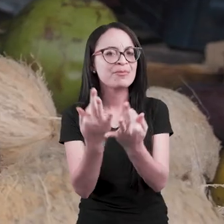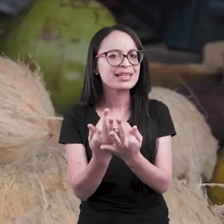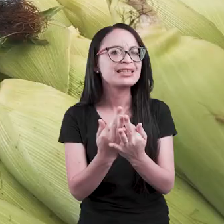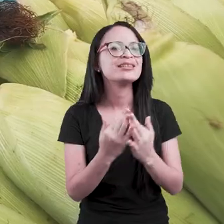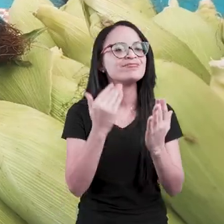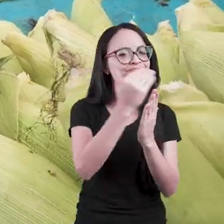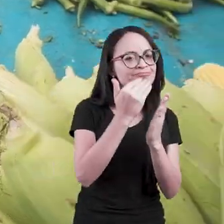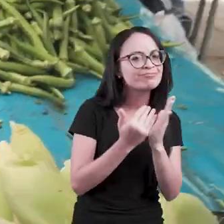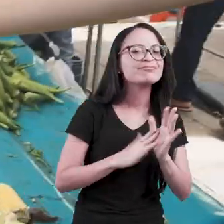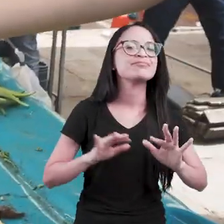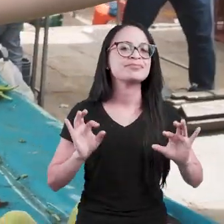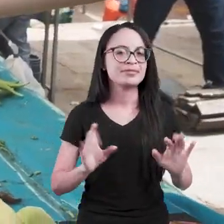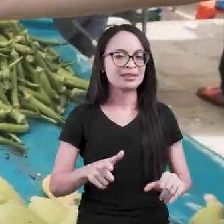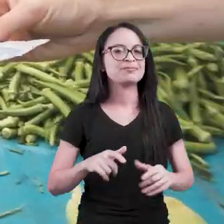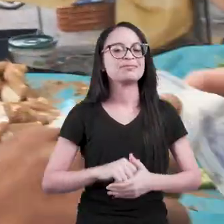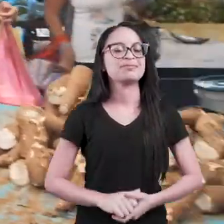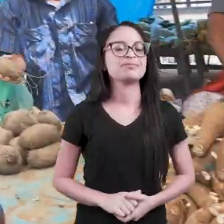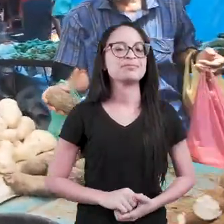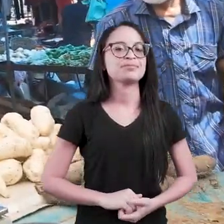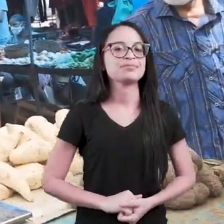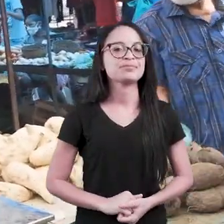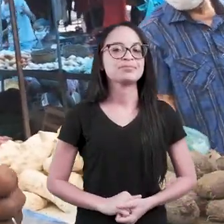sua cadeia produtiva.